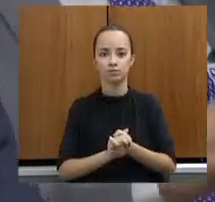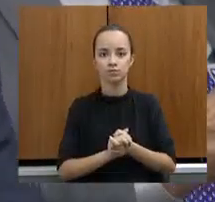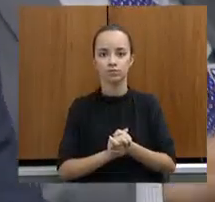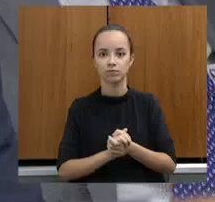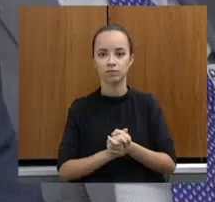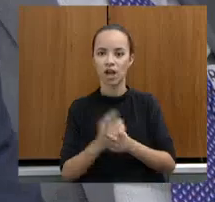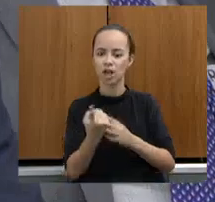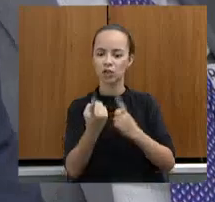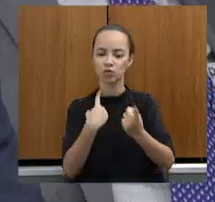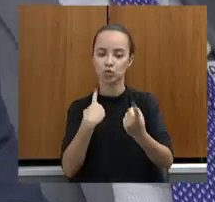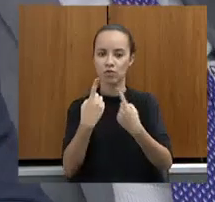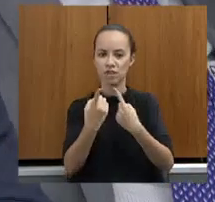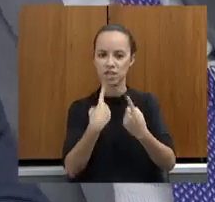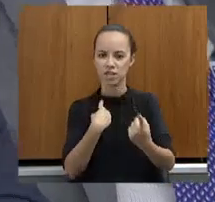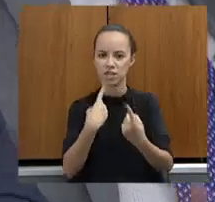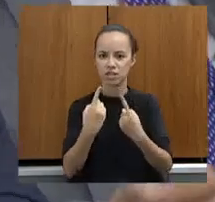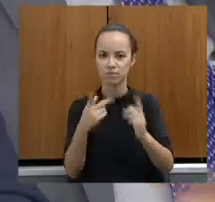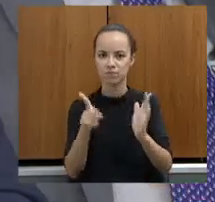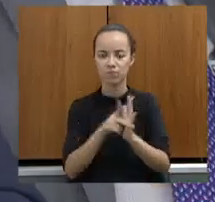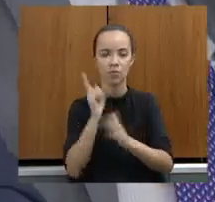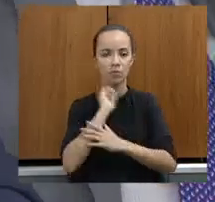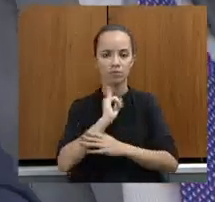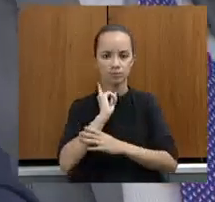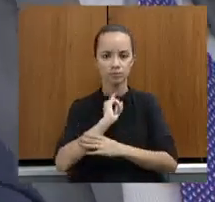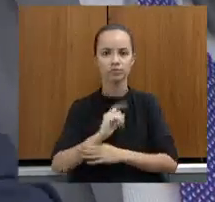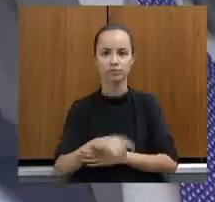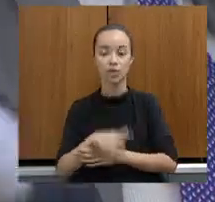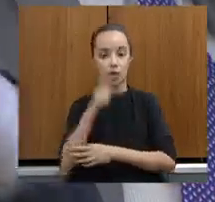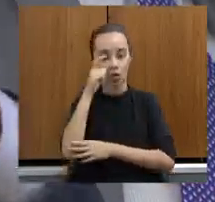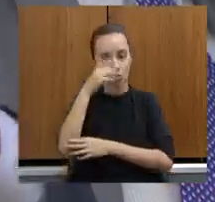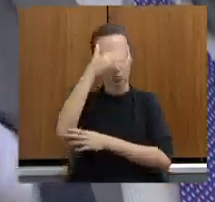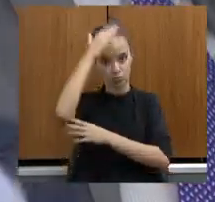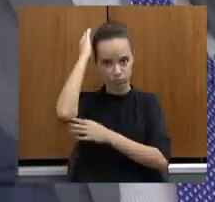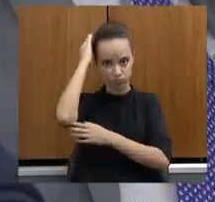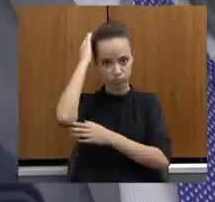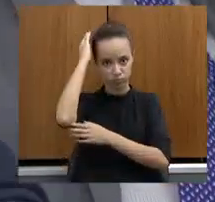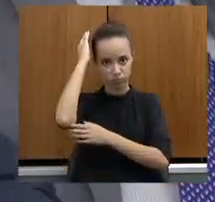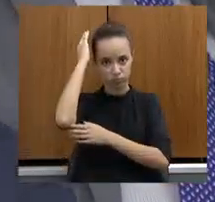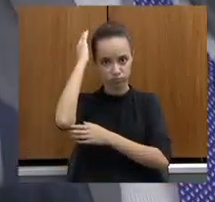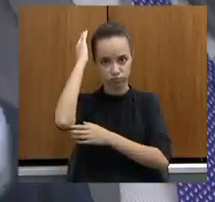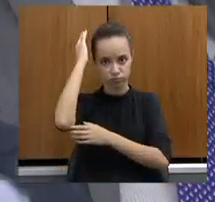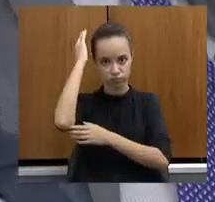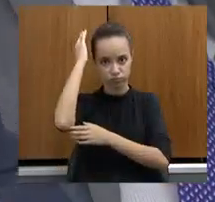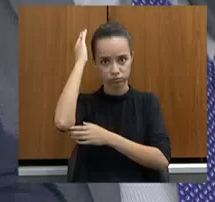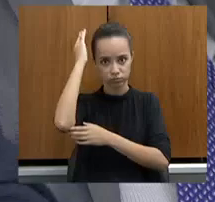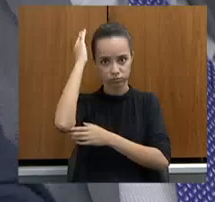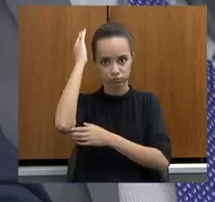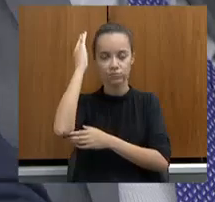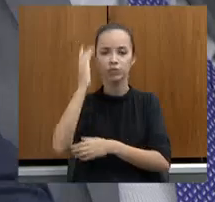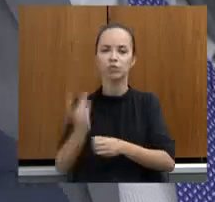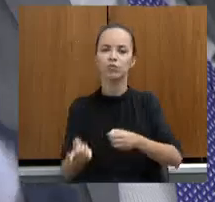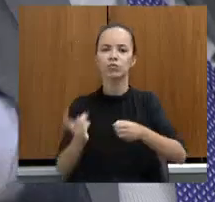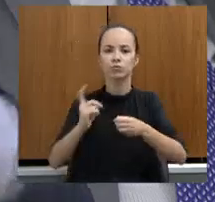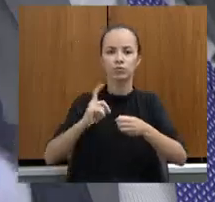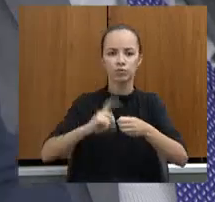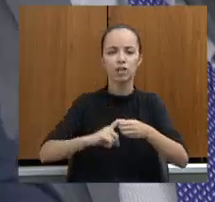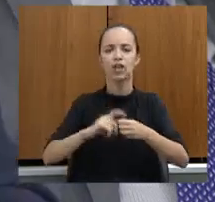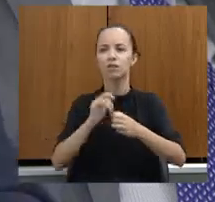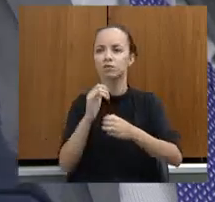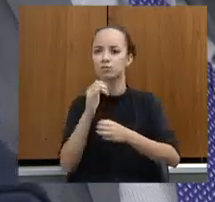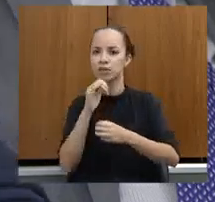rodovias do Estado essa decisão do governador em retomar inclusive de uma vez corretamente contra